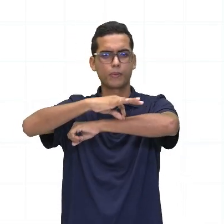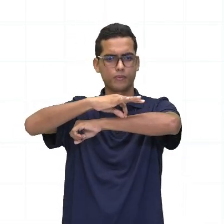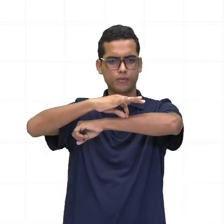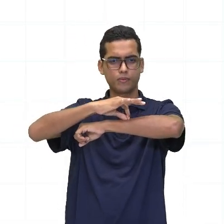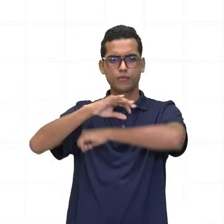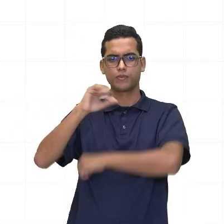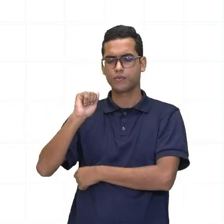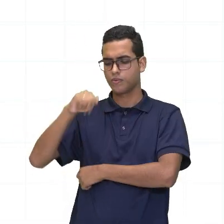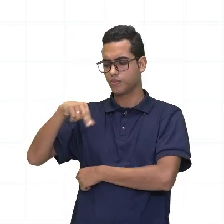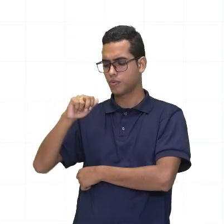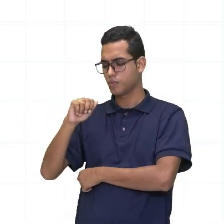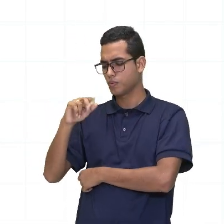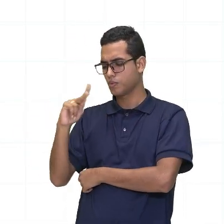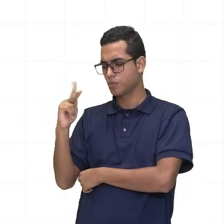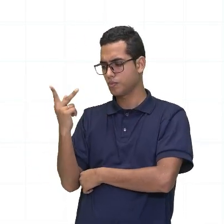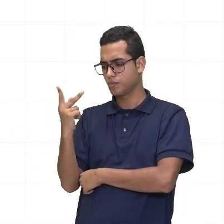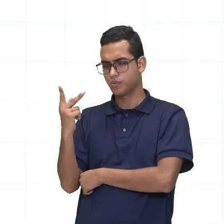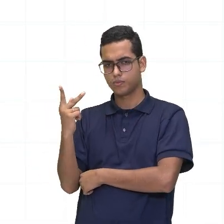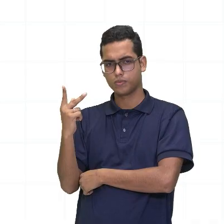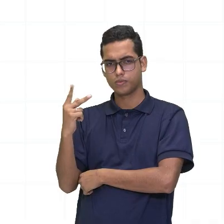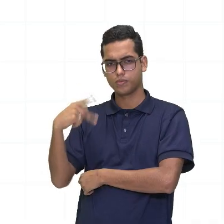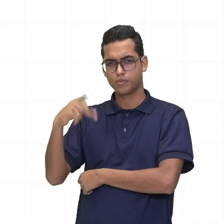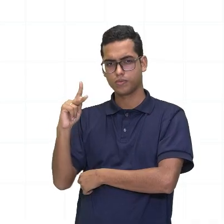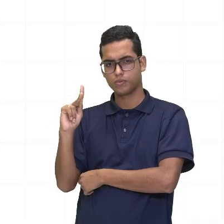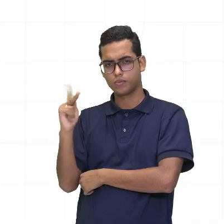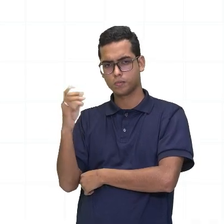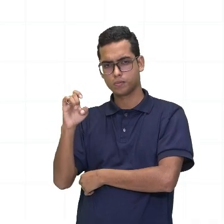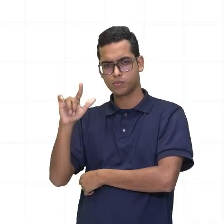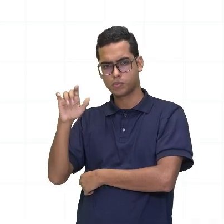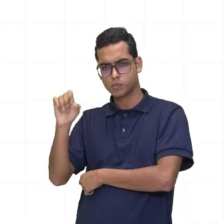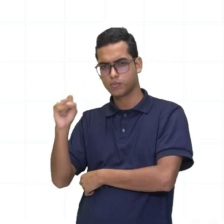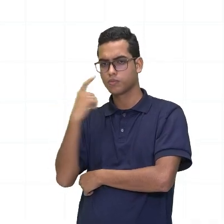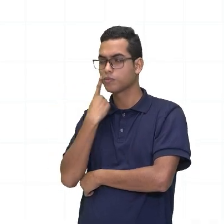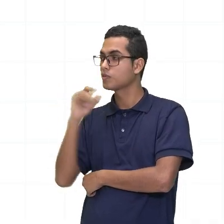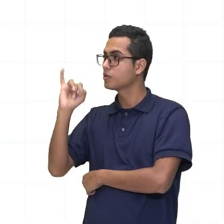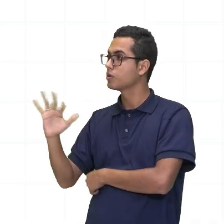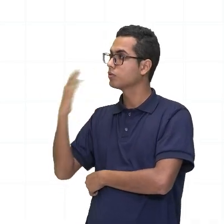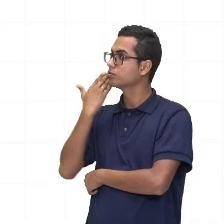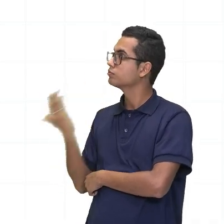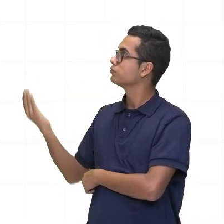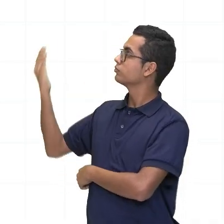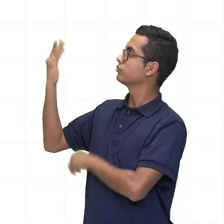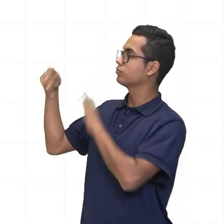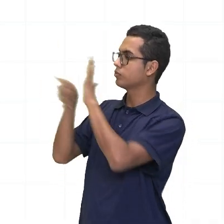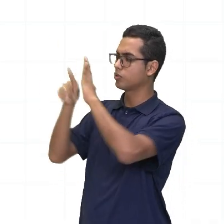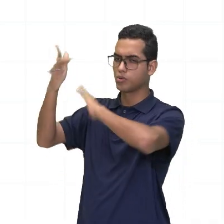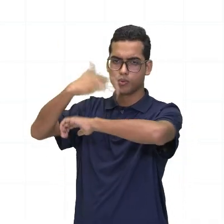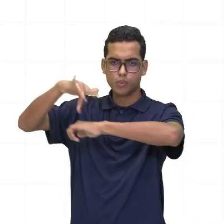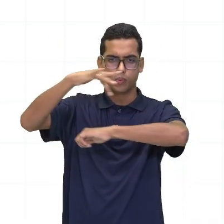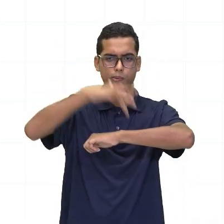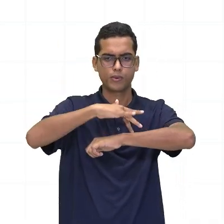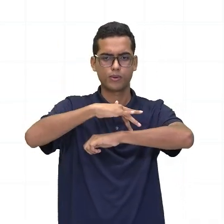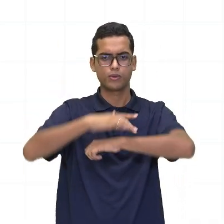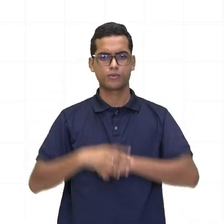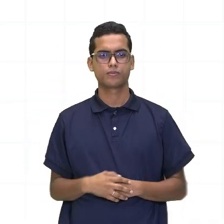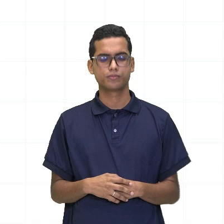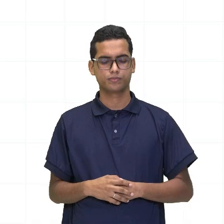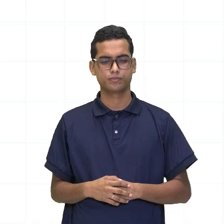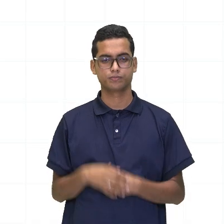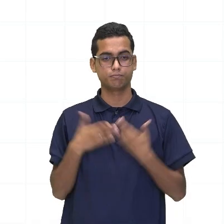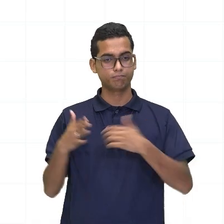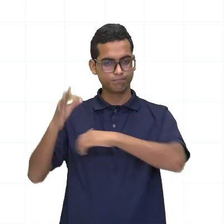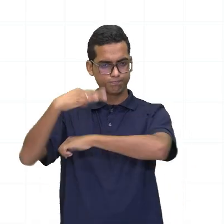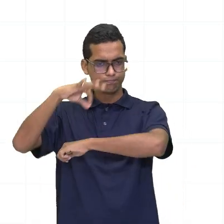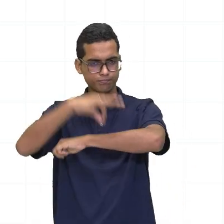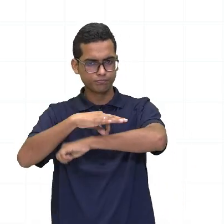mosquito Anopheles. Não é esse que está aí na imagem, tá, gente? Essa imagem aí mostra o mosquito Aedes aegypti. E o mosquito Anopheles